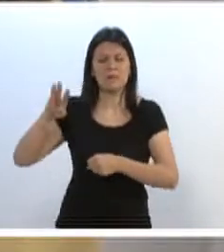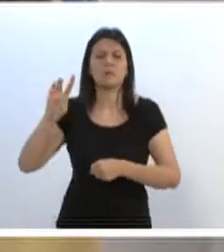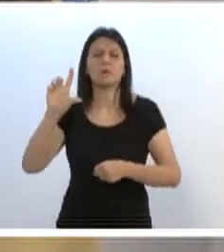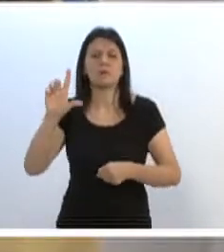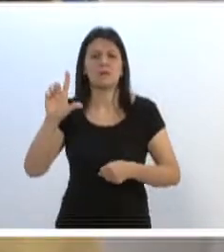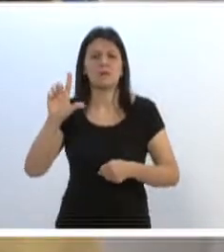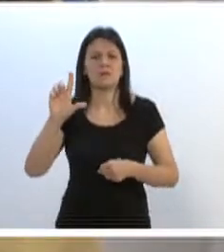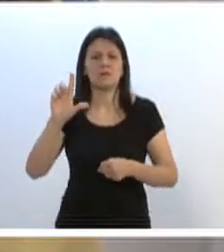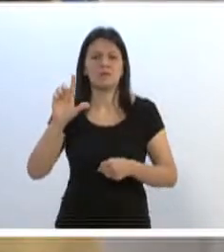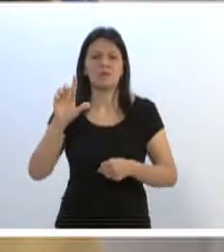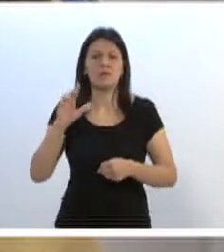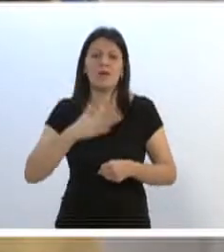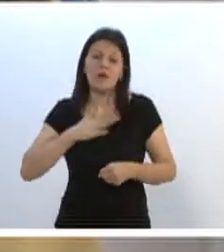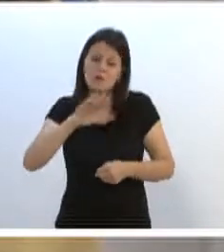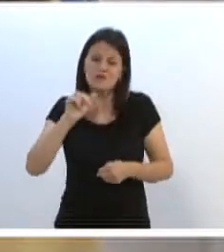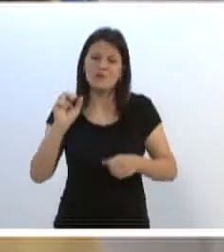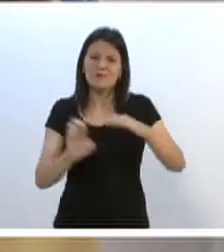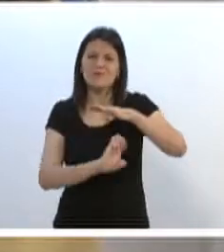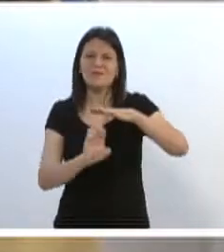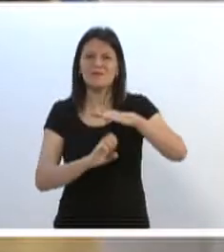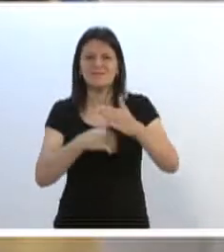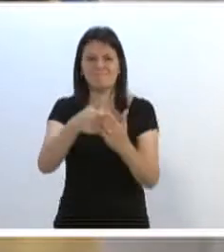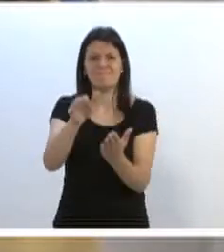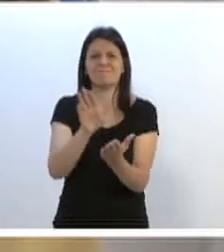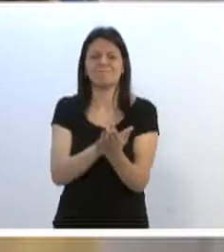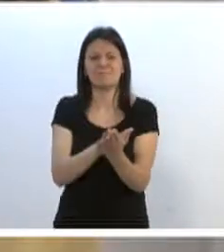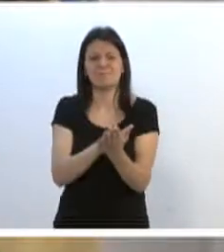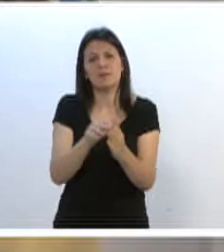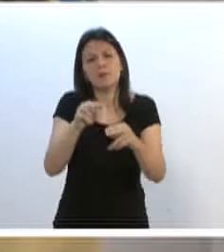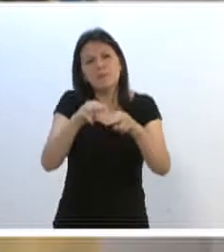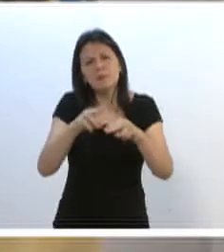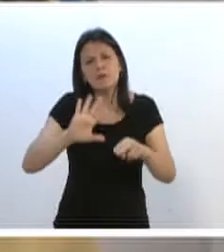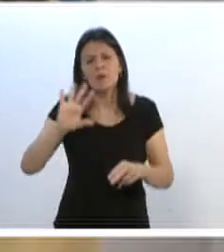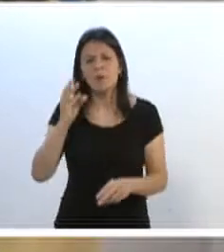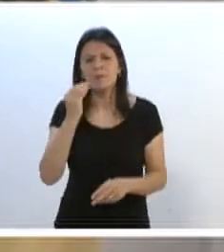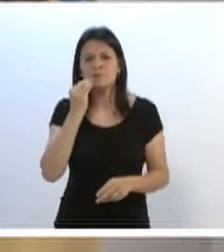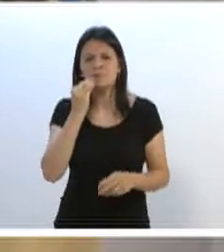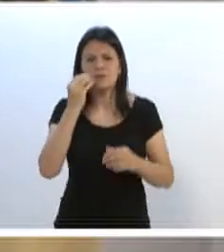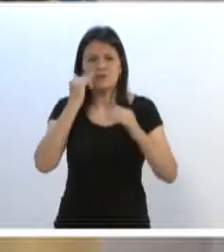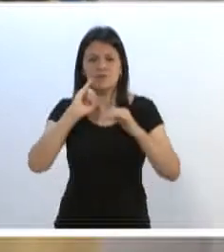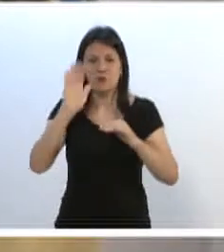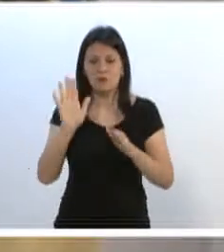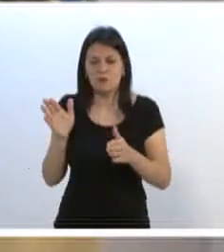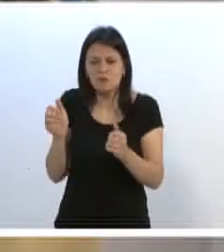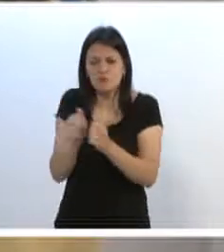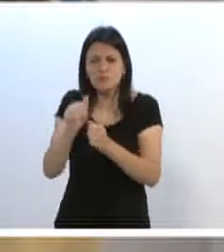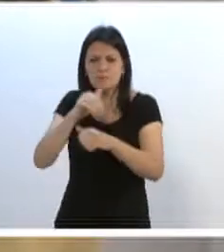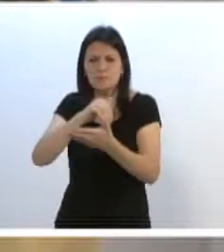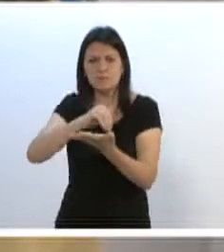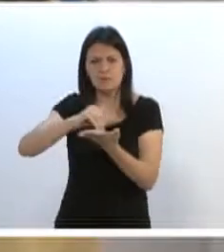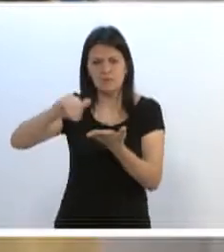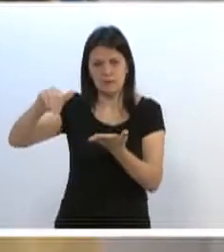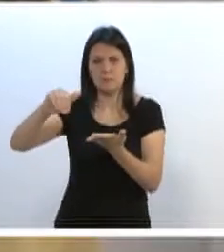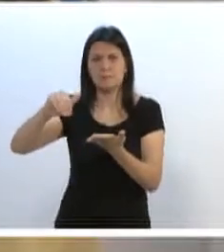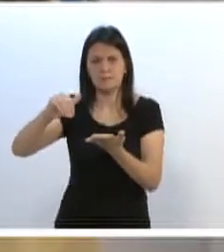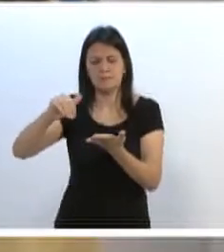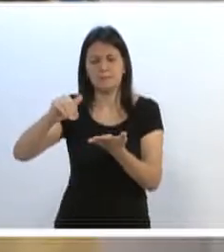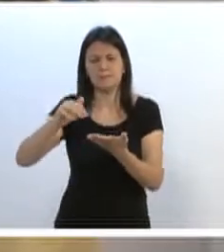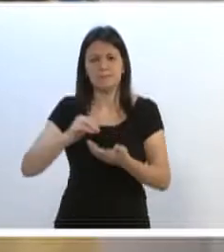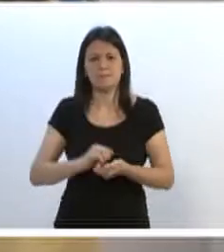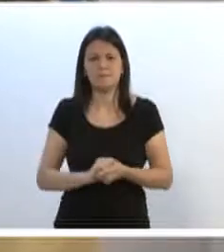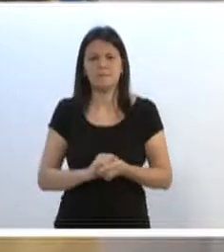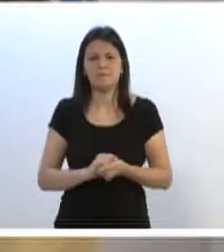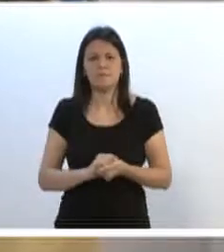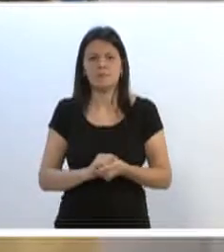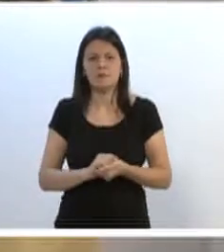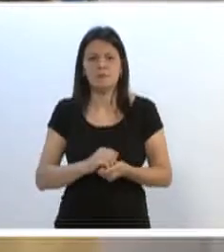que eu chamo a indústria da multa. E por isso, eu tive a oportunidade de falar hoje com o secretário, ou que seja, com o nosso